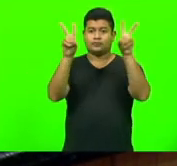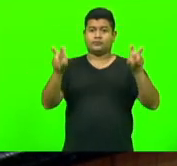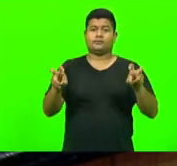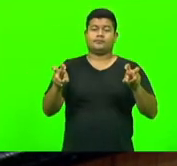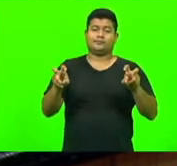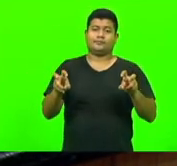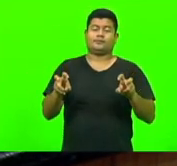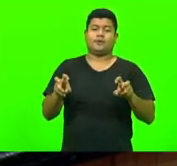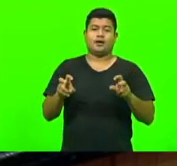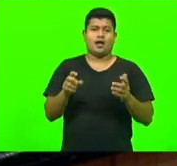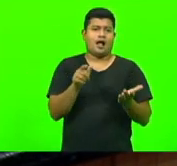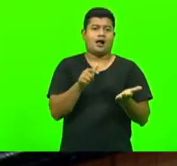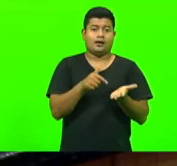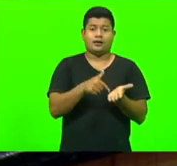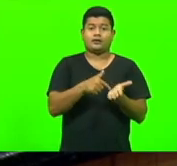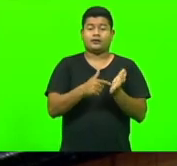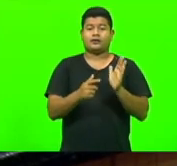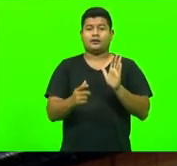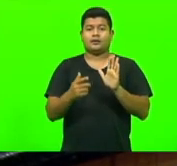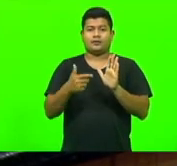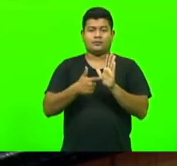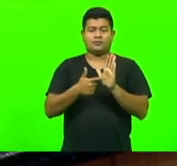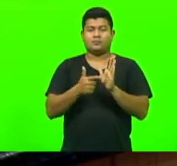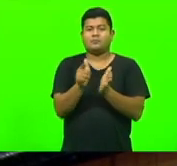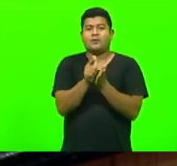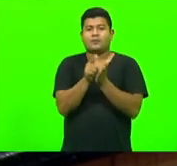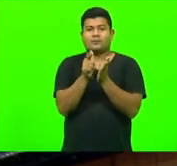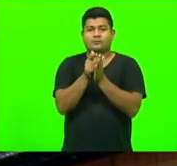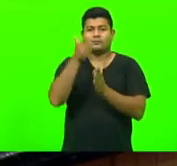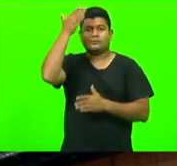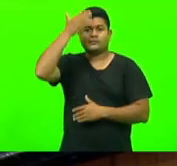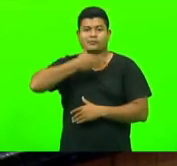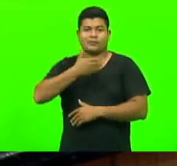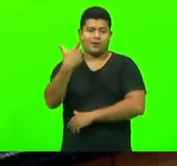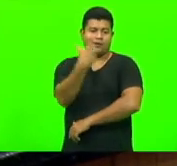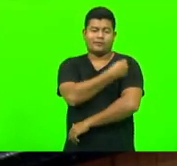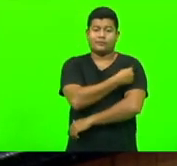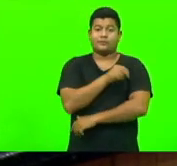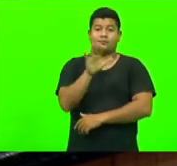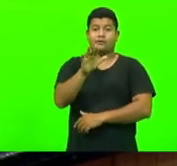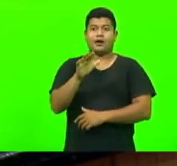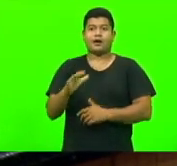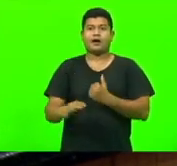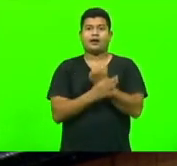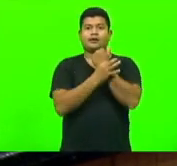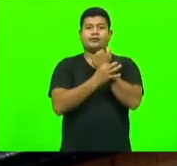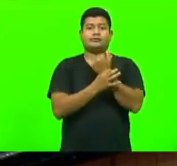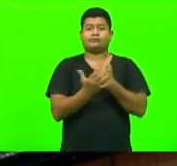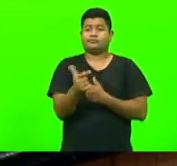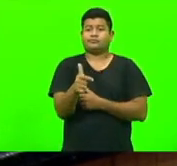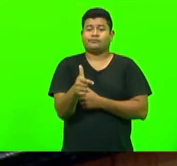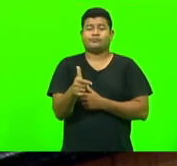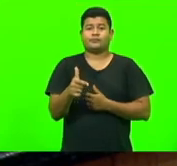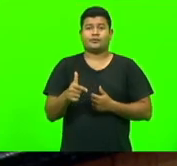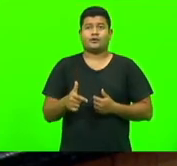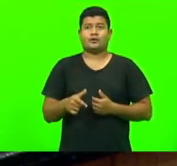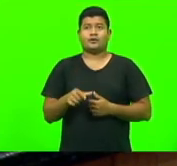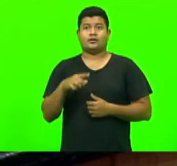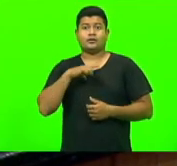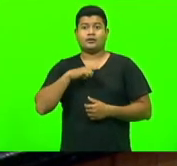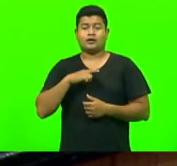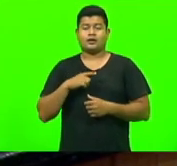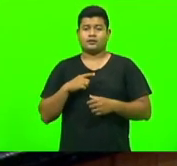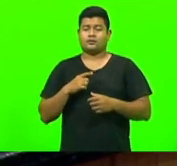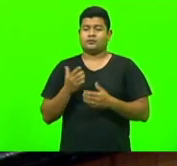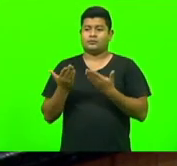garante nada em relação à saúde pública. O único debate aqui é: haverá um papelzinho impedindo pessoas